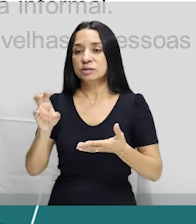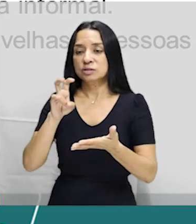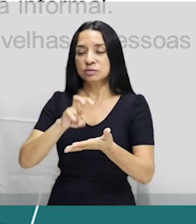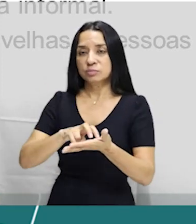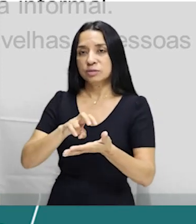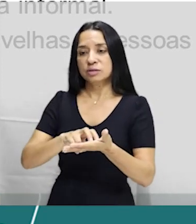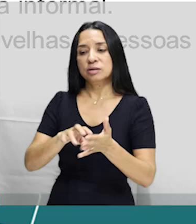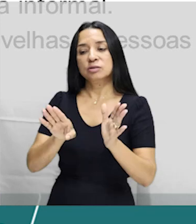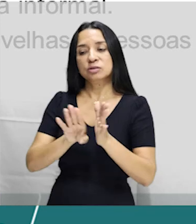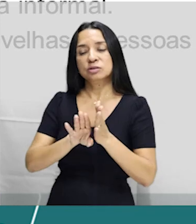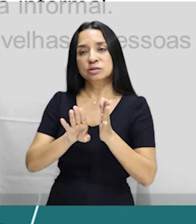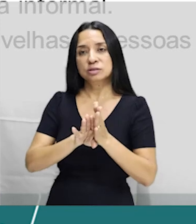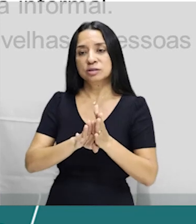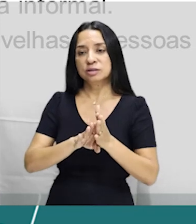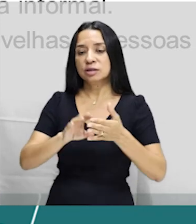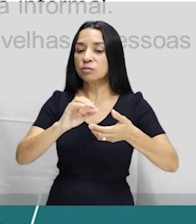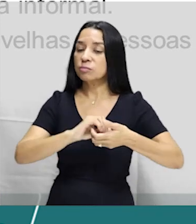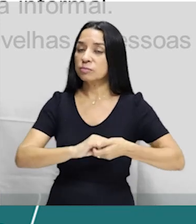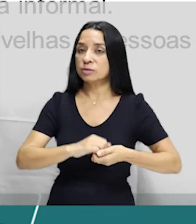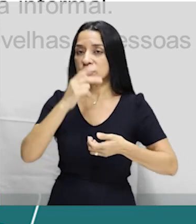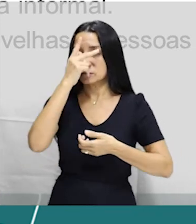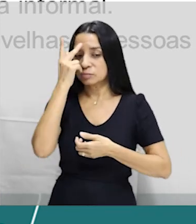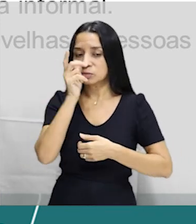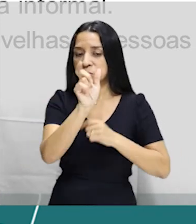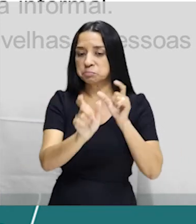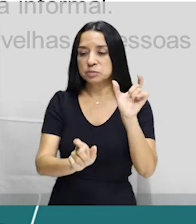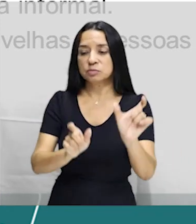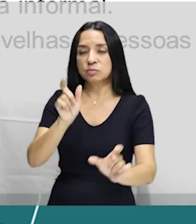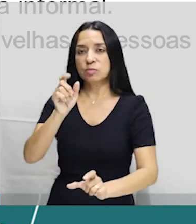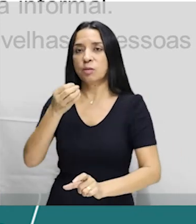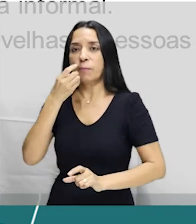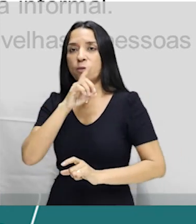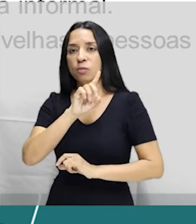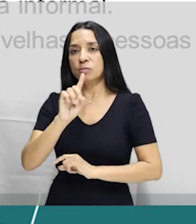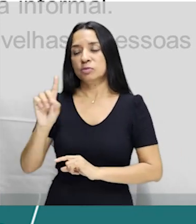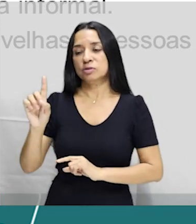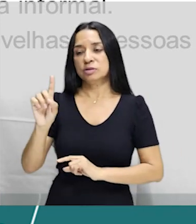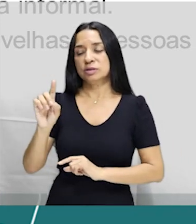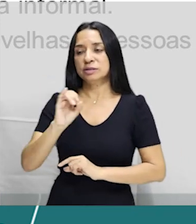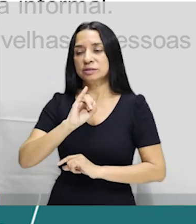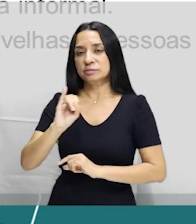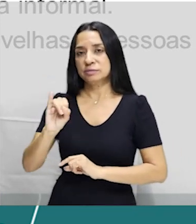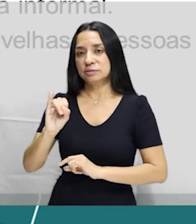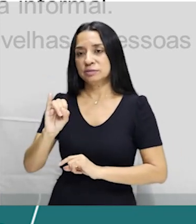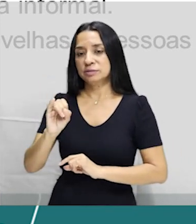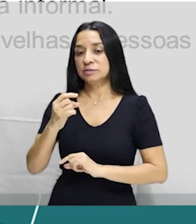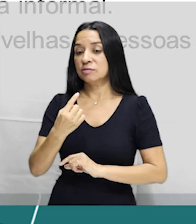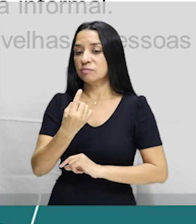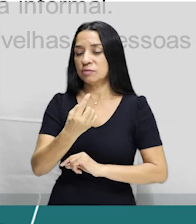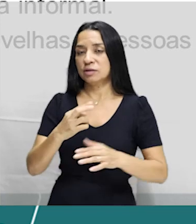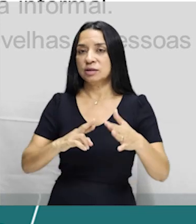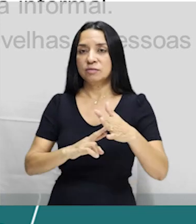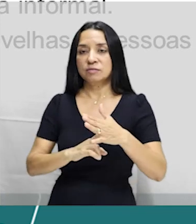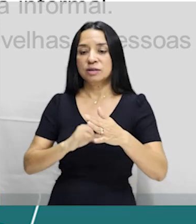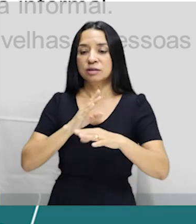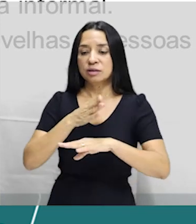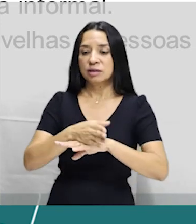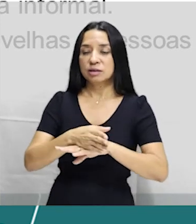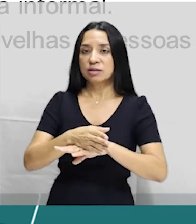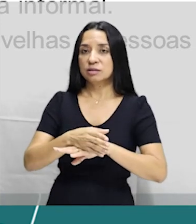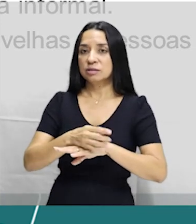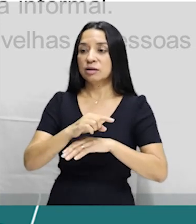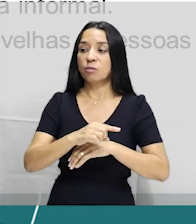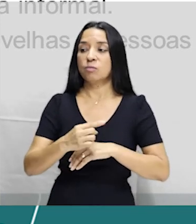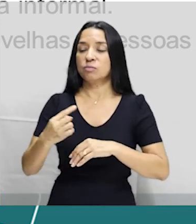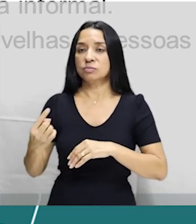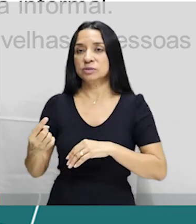geralmente chega cumprimentando as pessoas. Bom dia, né? Se você vai à feira, se você entra ou sai de um ambiente,